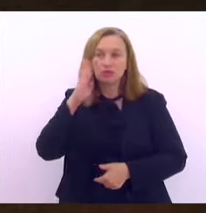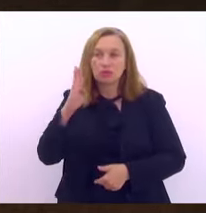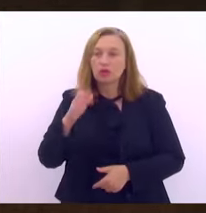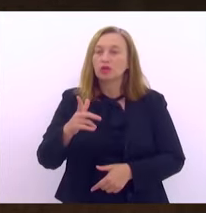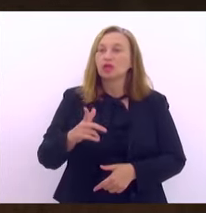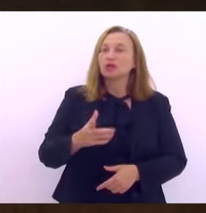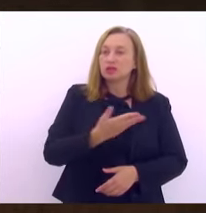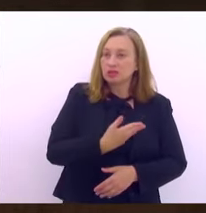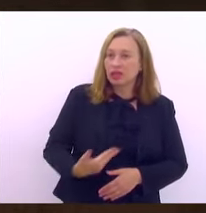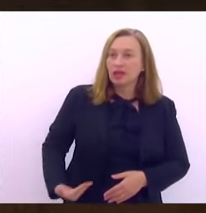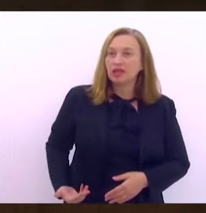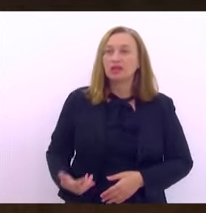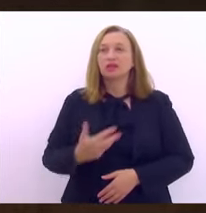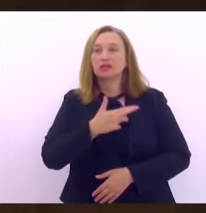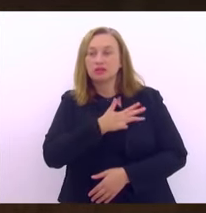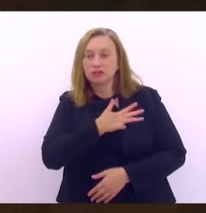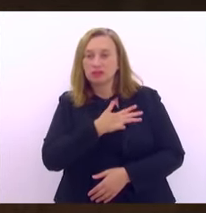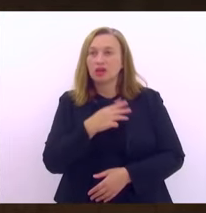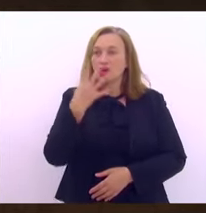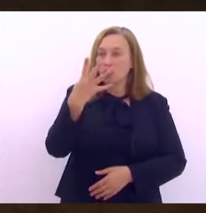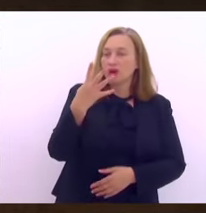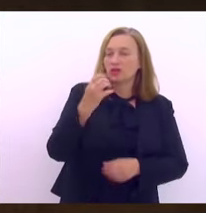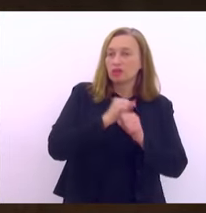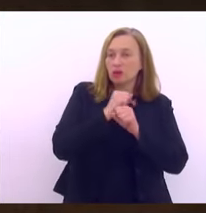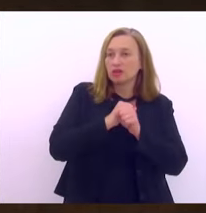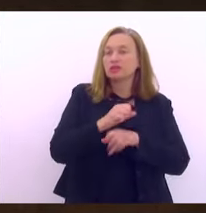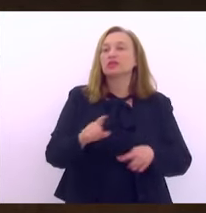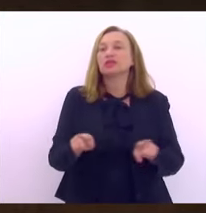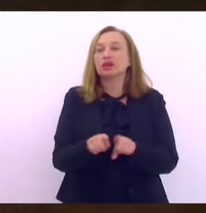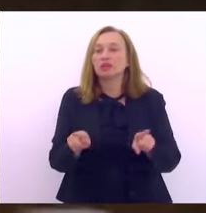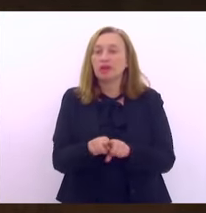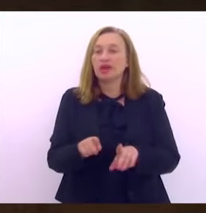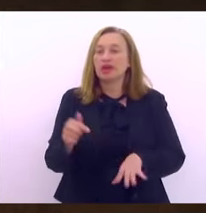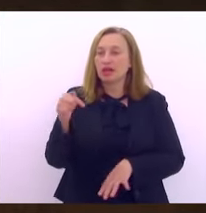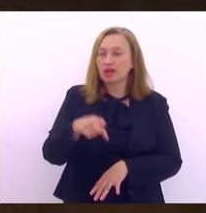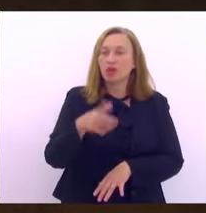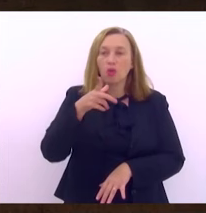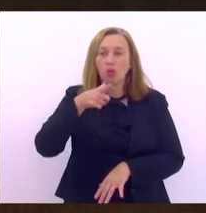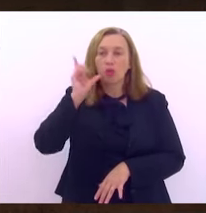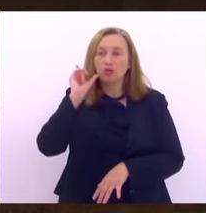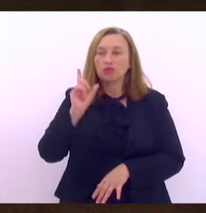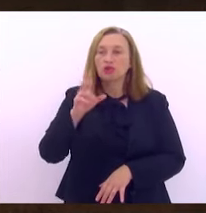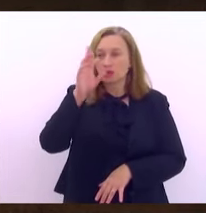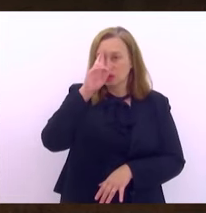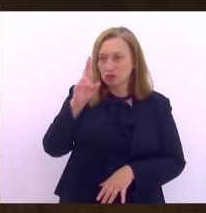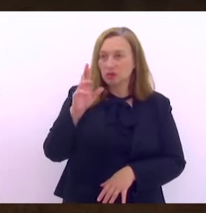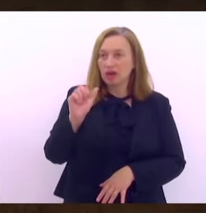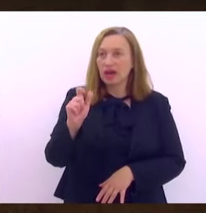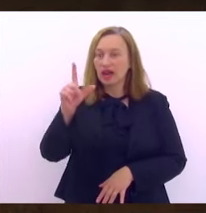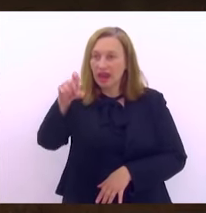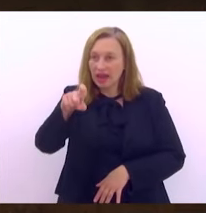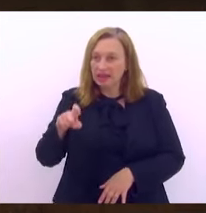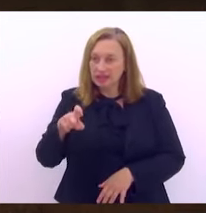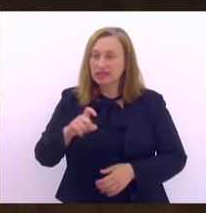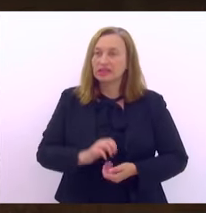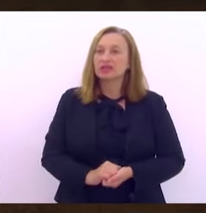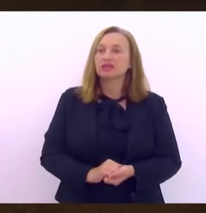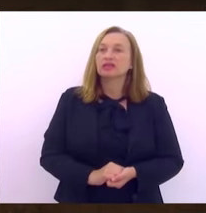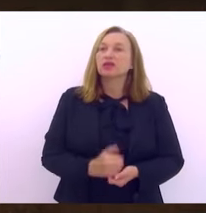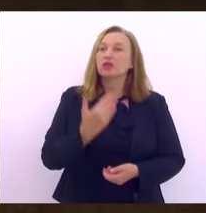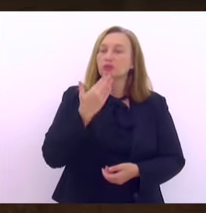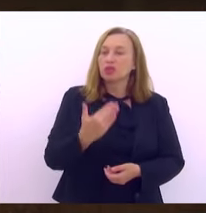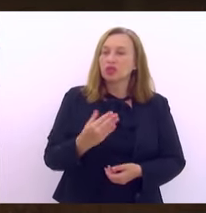Lula após 4 anos de retrocesso. Também teve presente aqui ontem o senhor Alex André Vargem, que a pedido